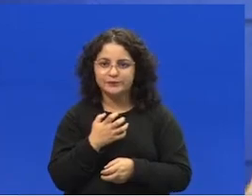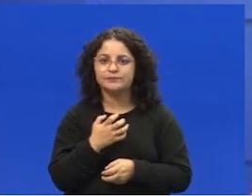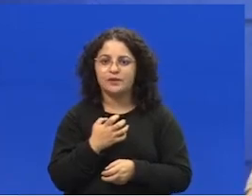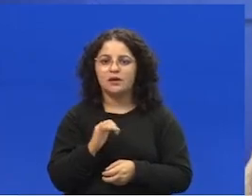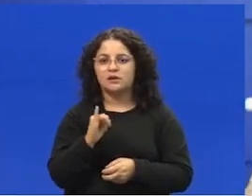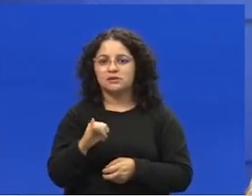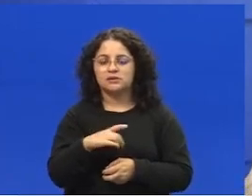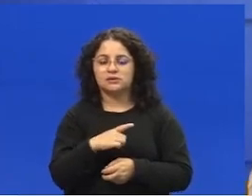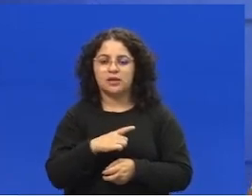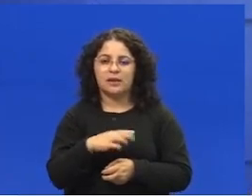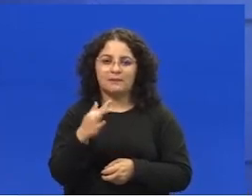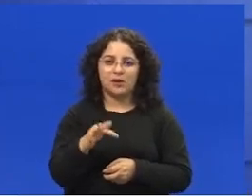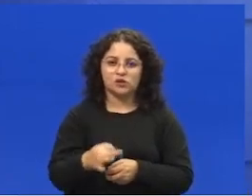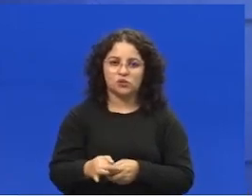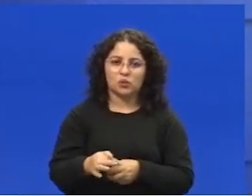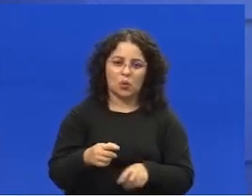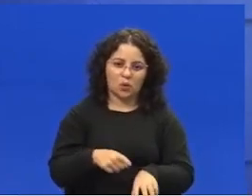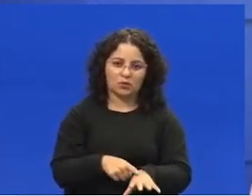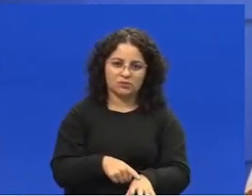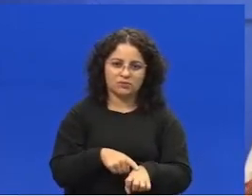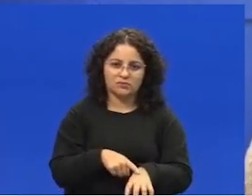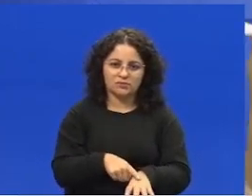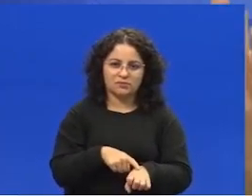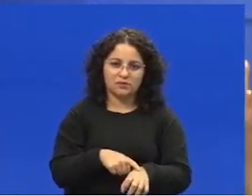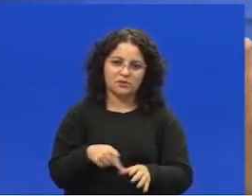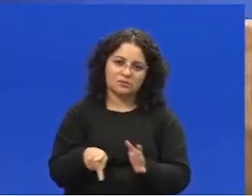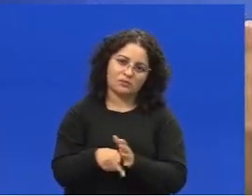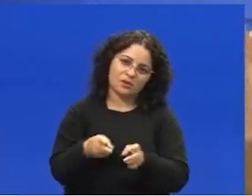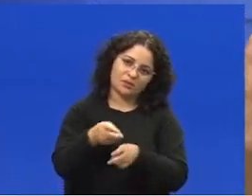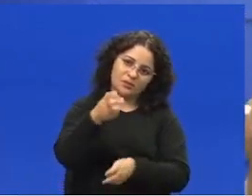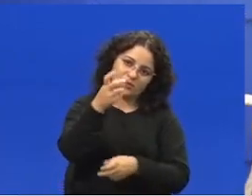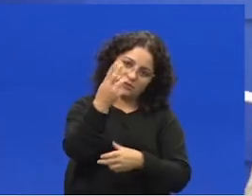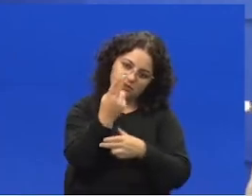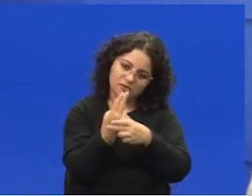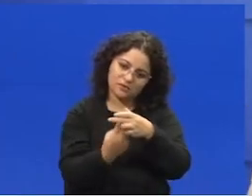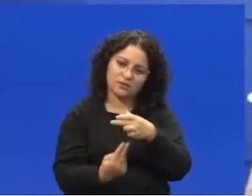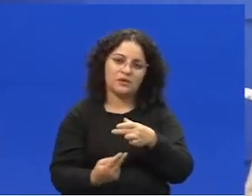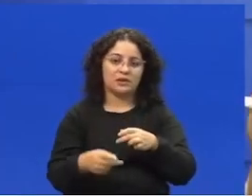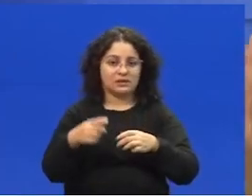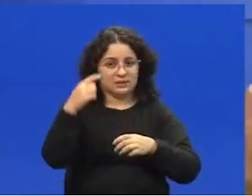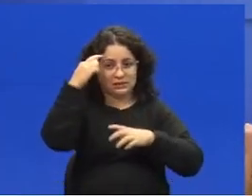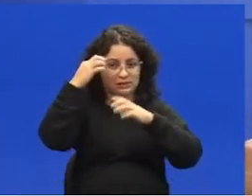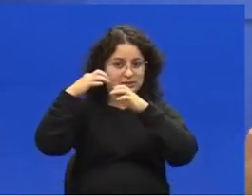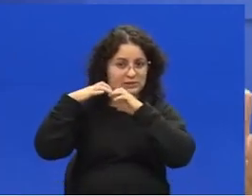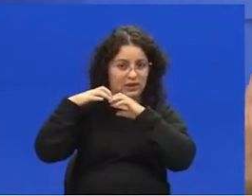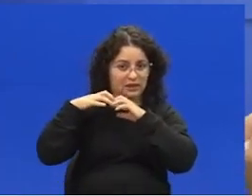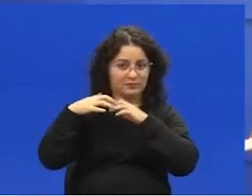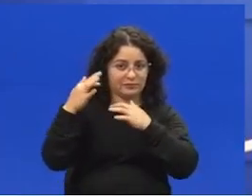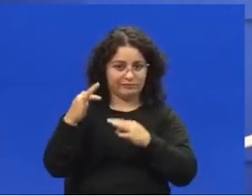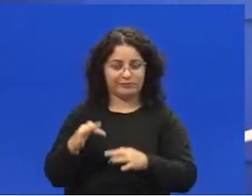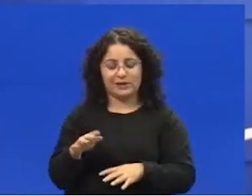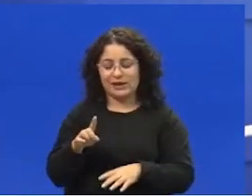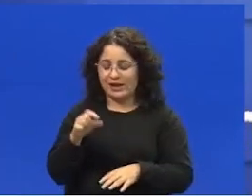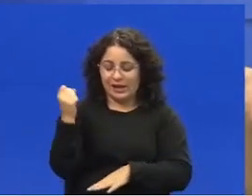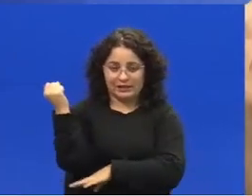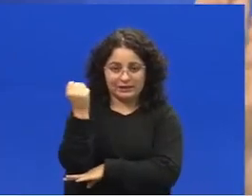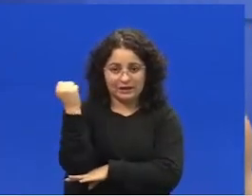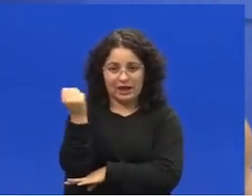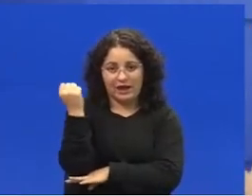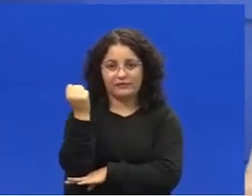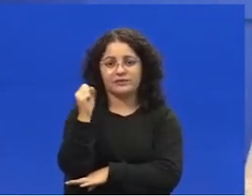uma lesão nervosa associada de medula, as lesões neurológicas são muito grandes, levando até